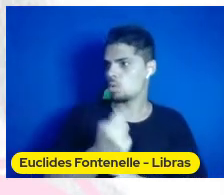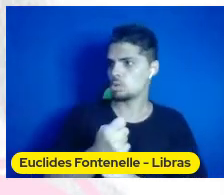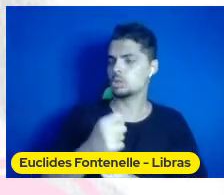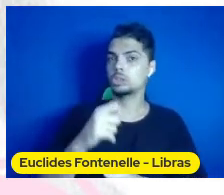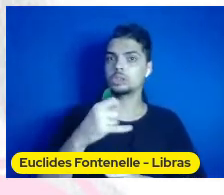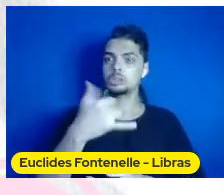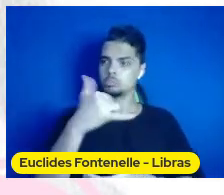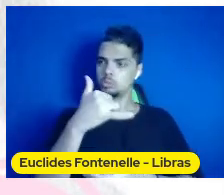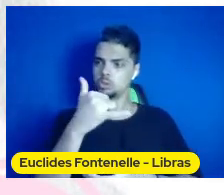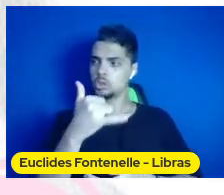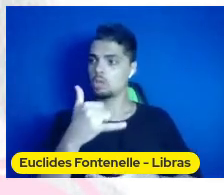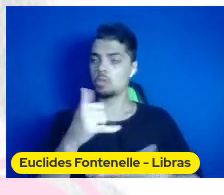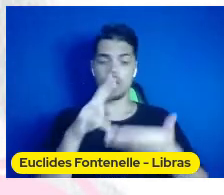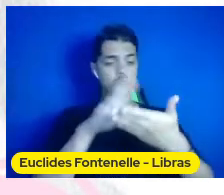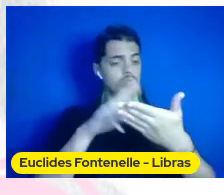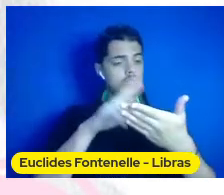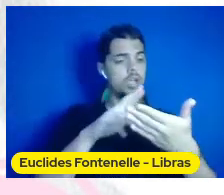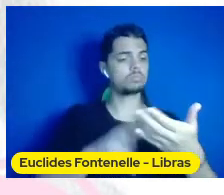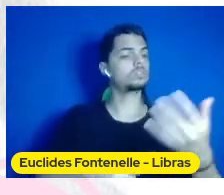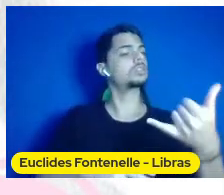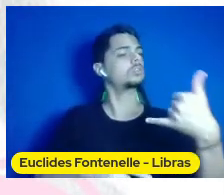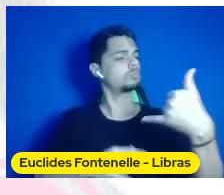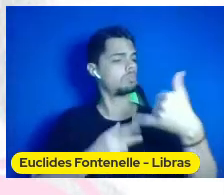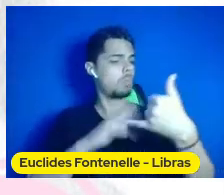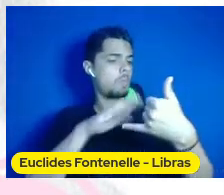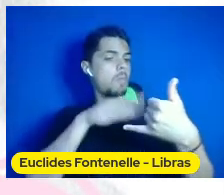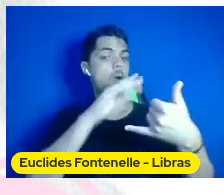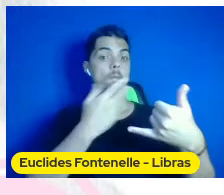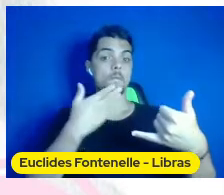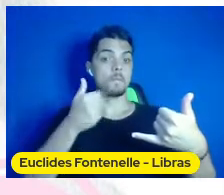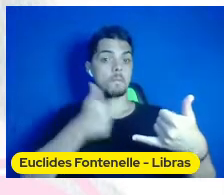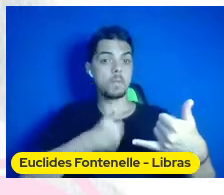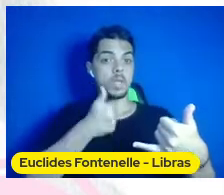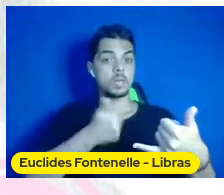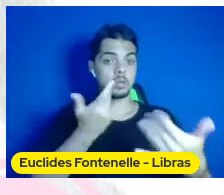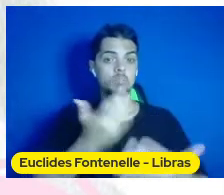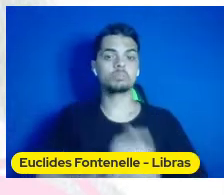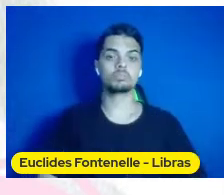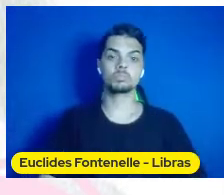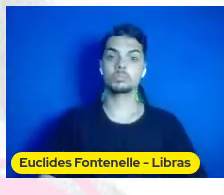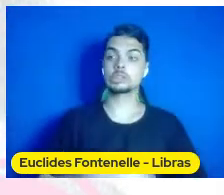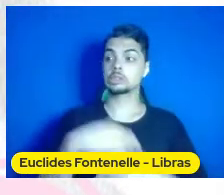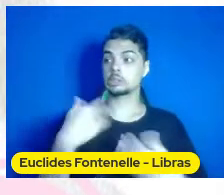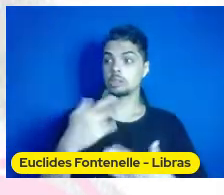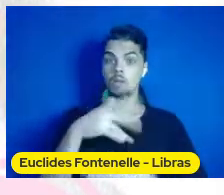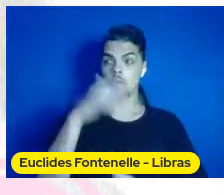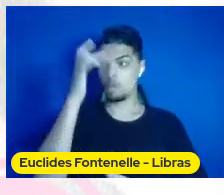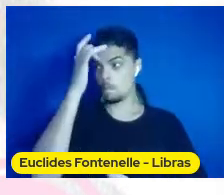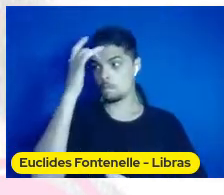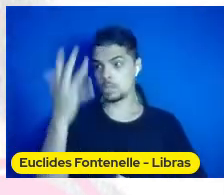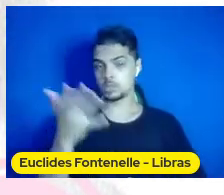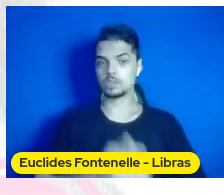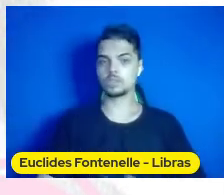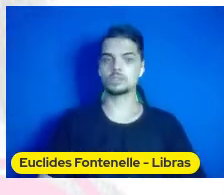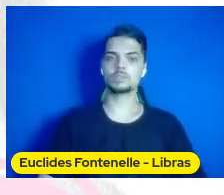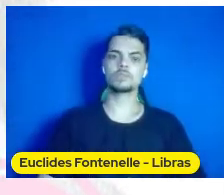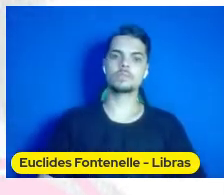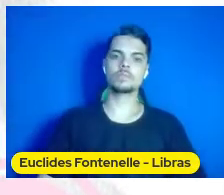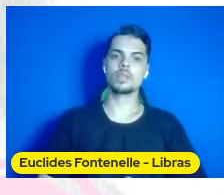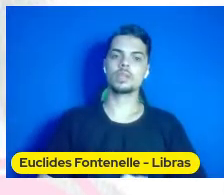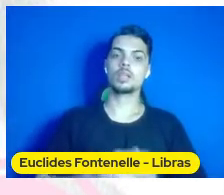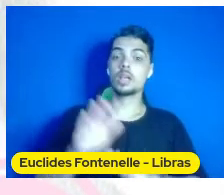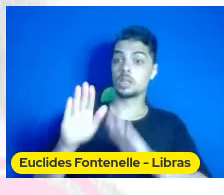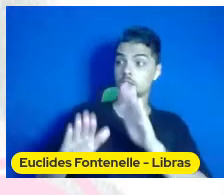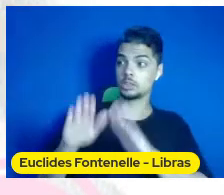mais maior, né? Muito mais fácil. Então a gente focou em fazer uma obra